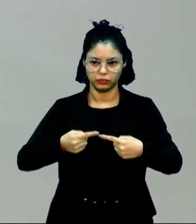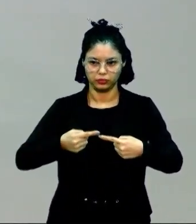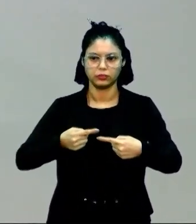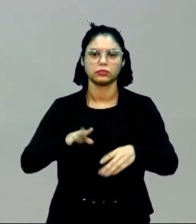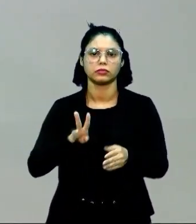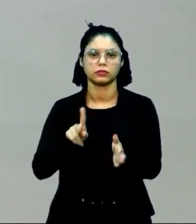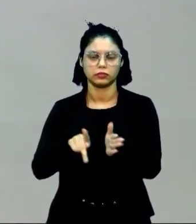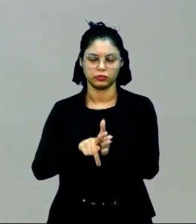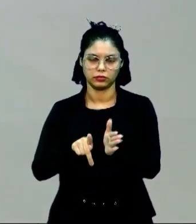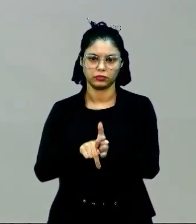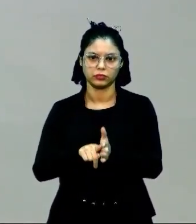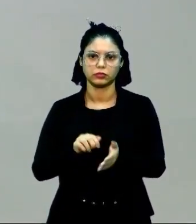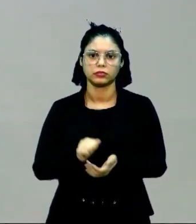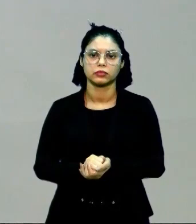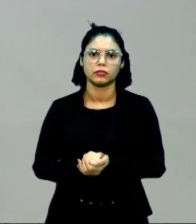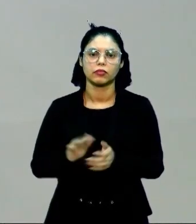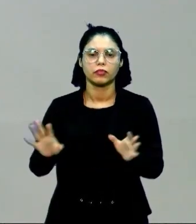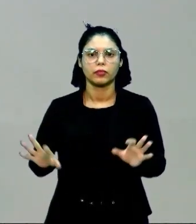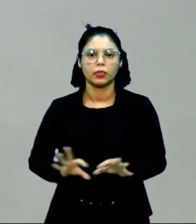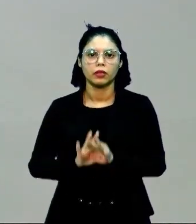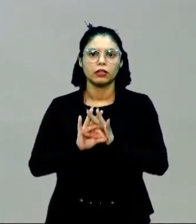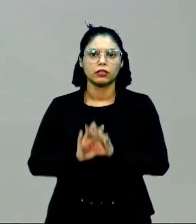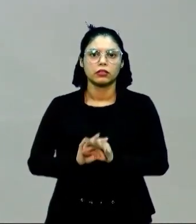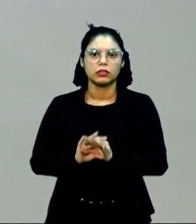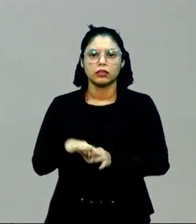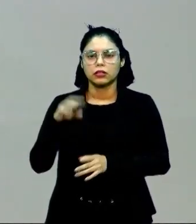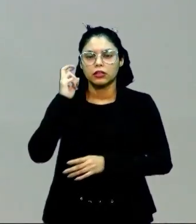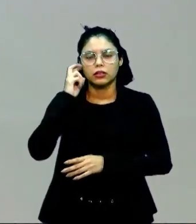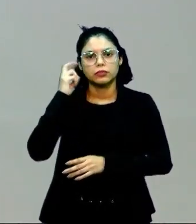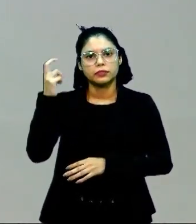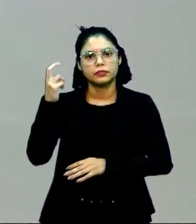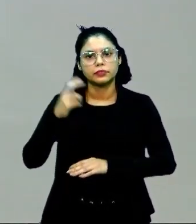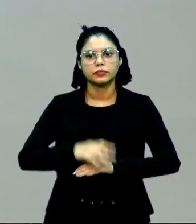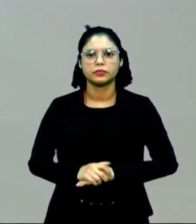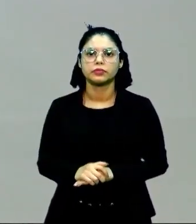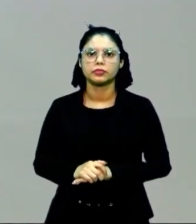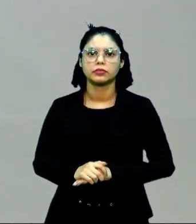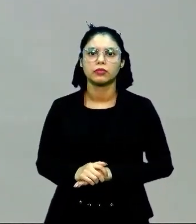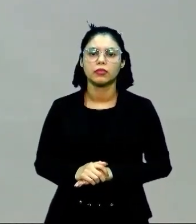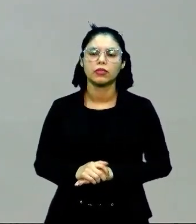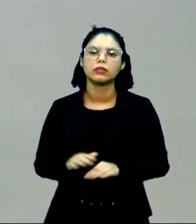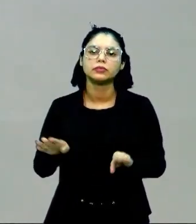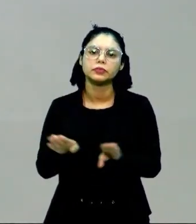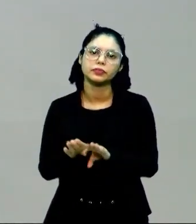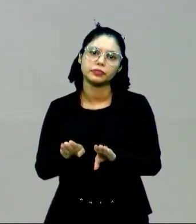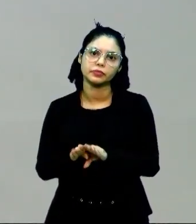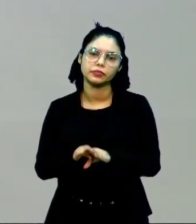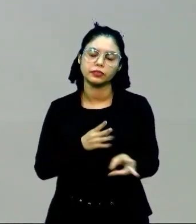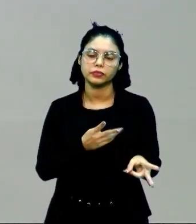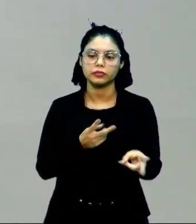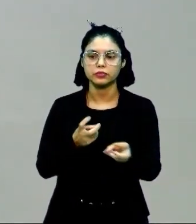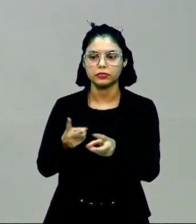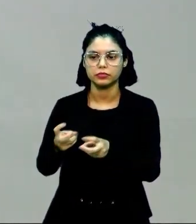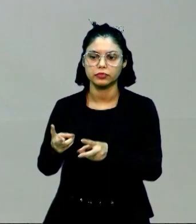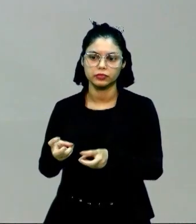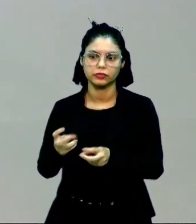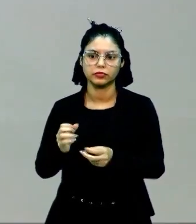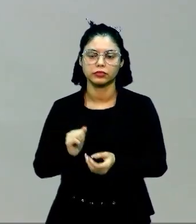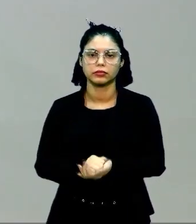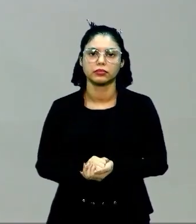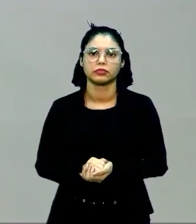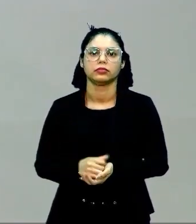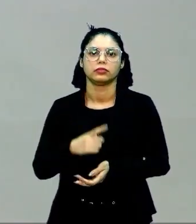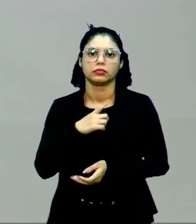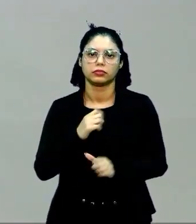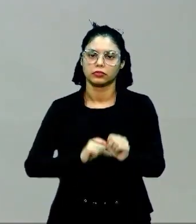entre si. O relativismo cultural, ele nos conduz a uma percepção